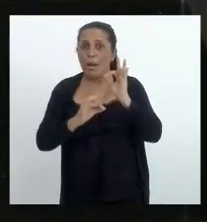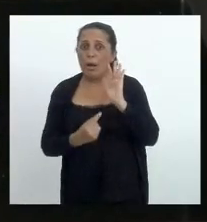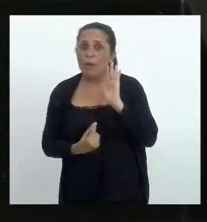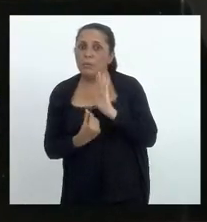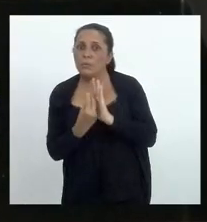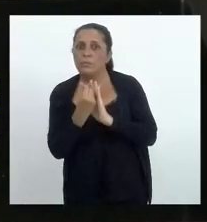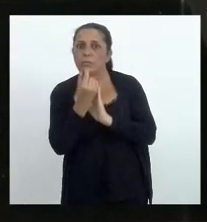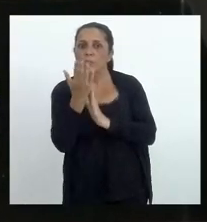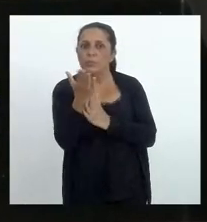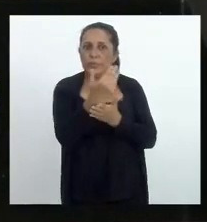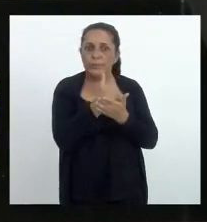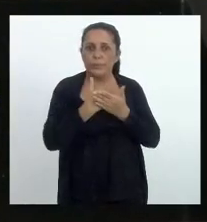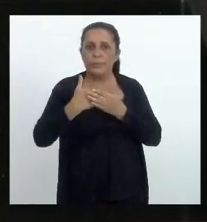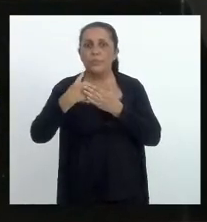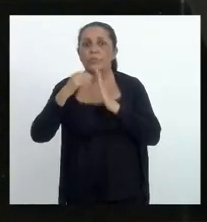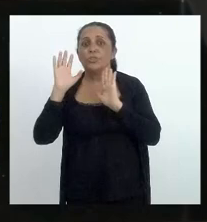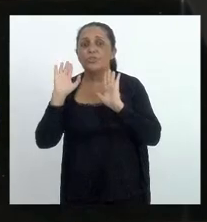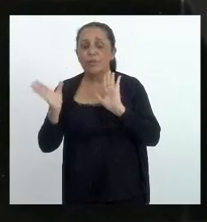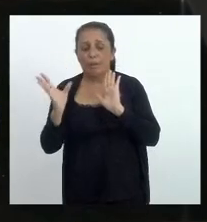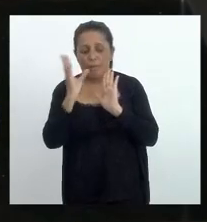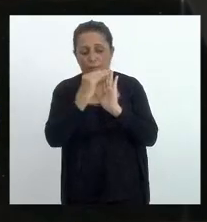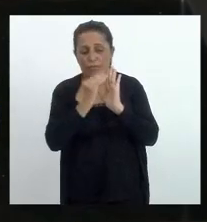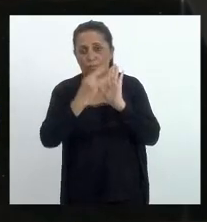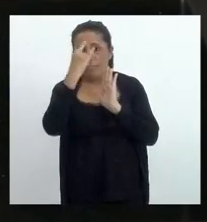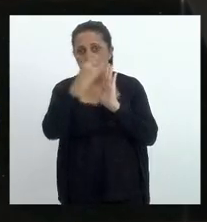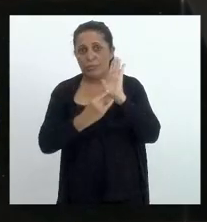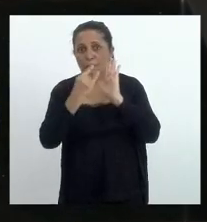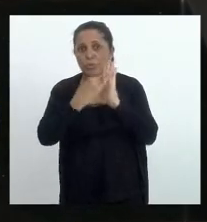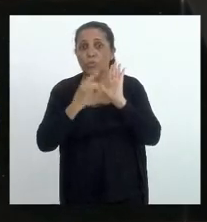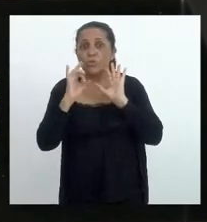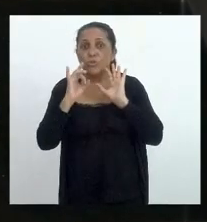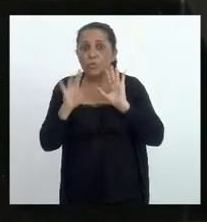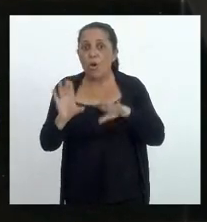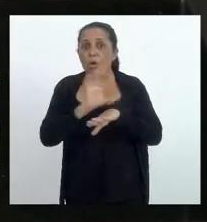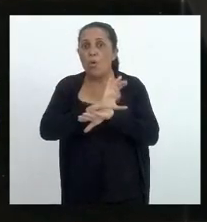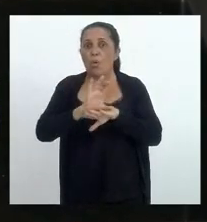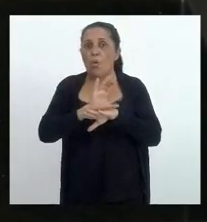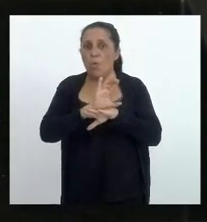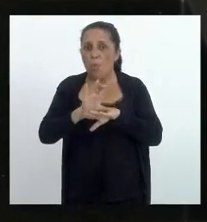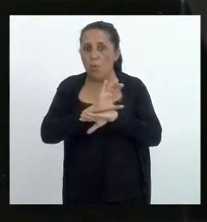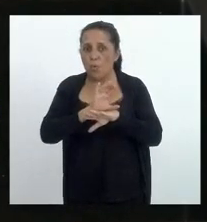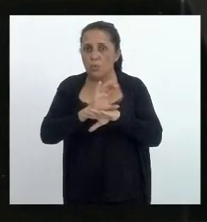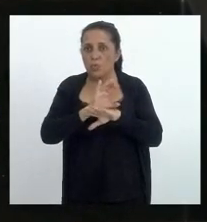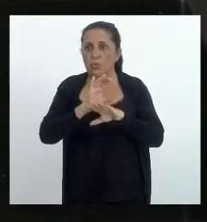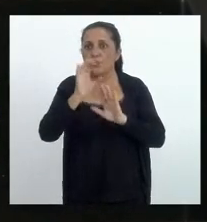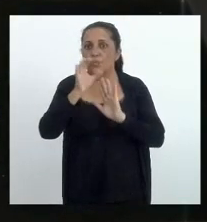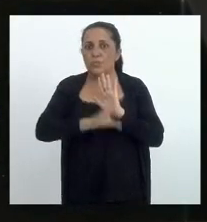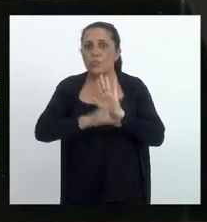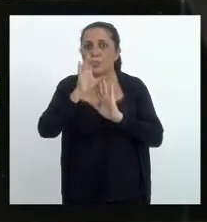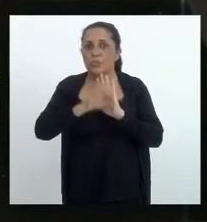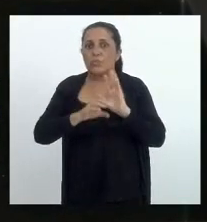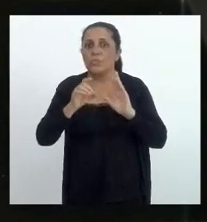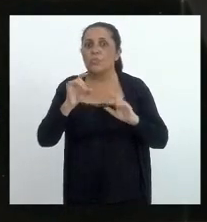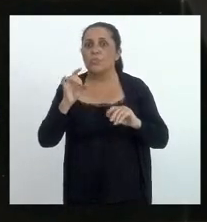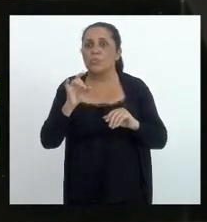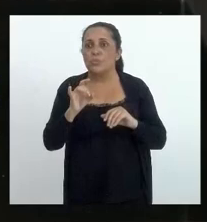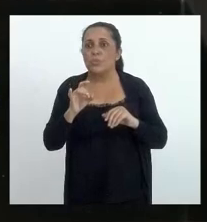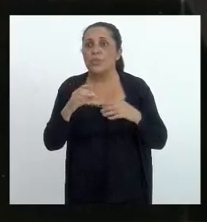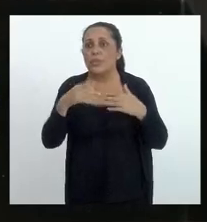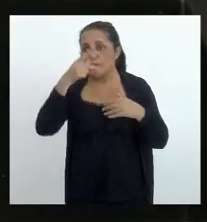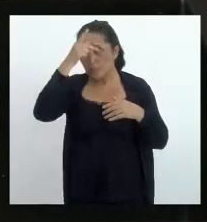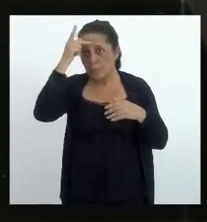fiscal homologado. Então, só serão feitos concursos, para além de alguns outros critérios aqui, daqueles